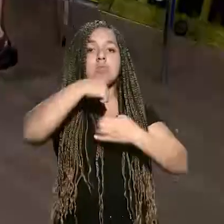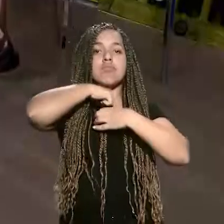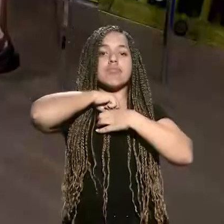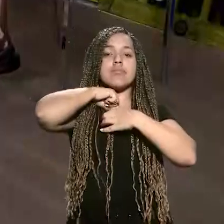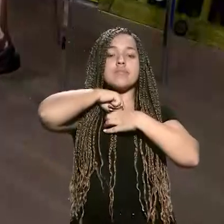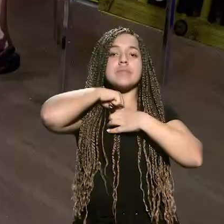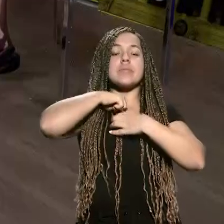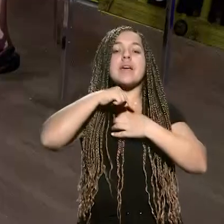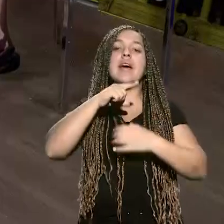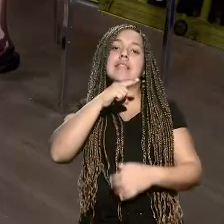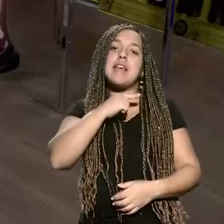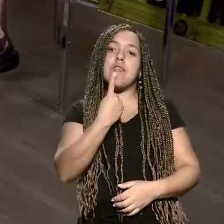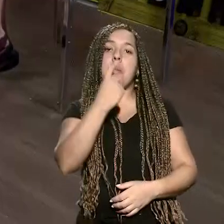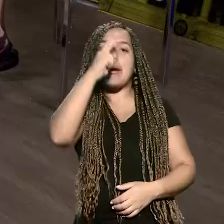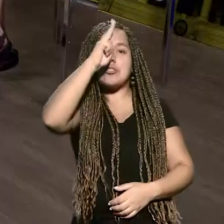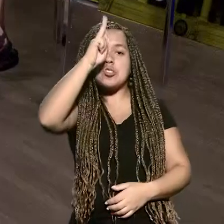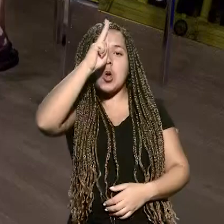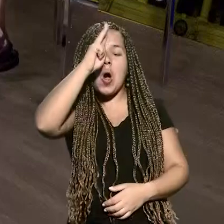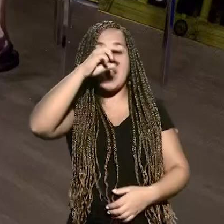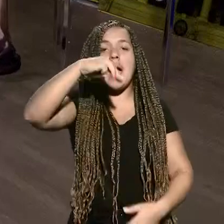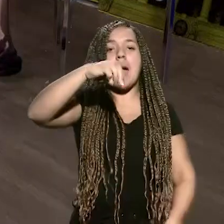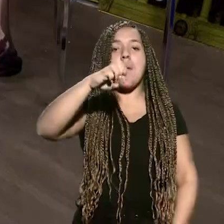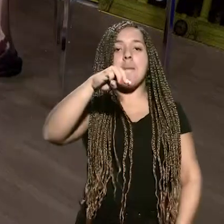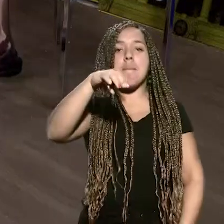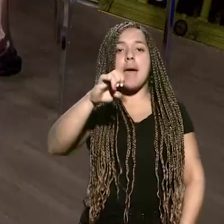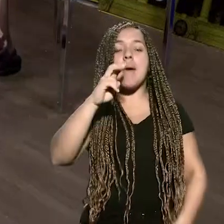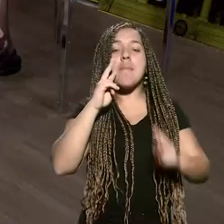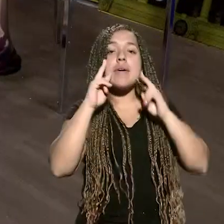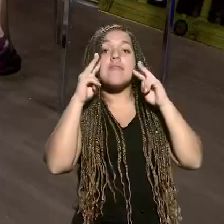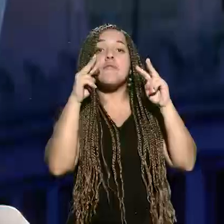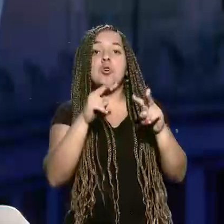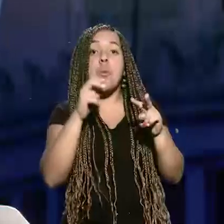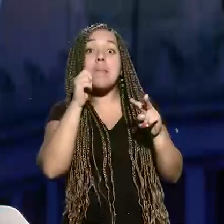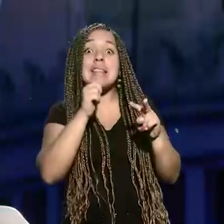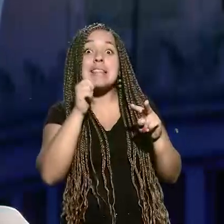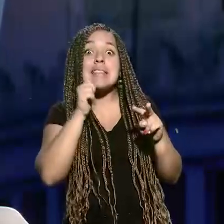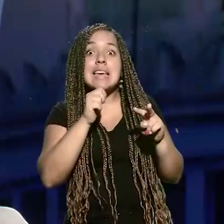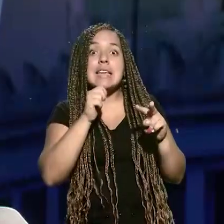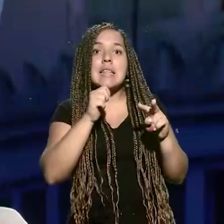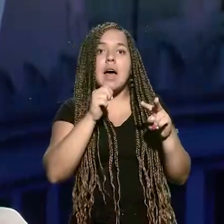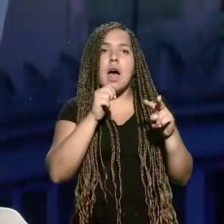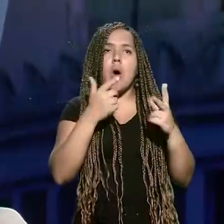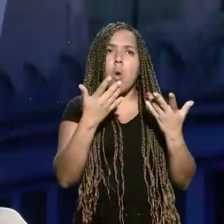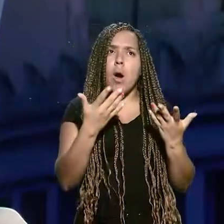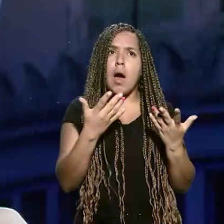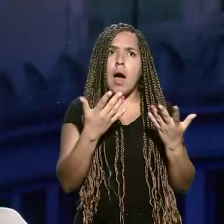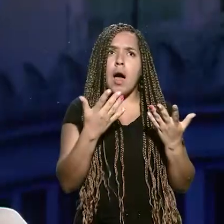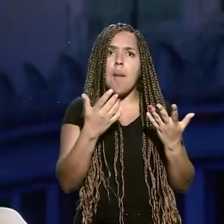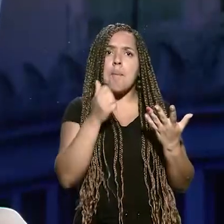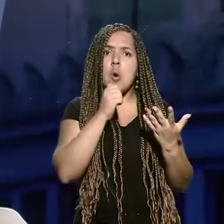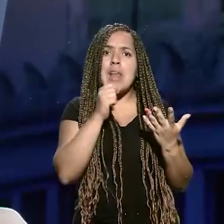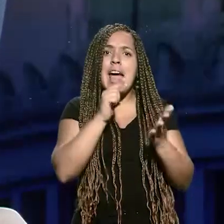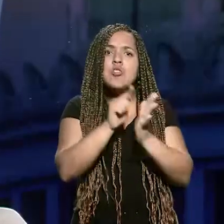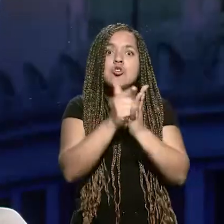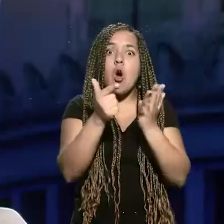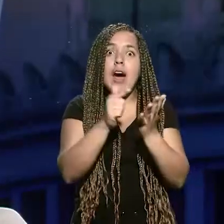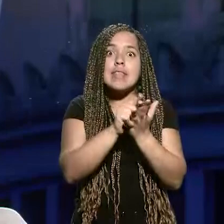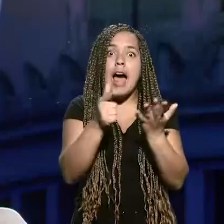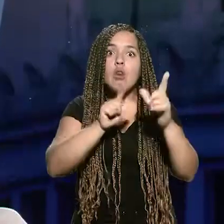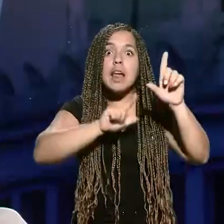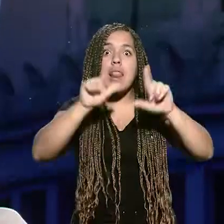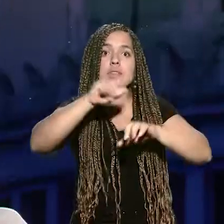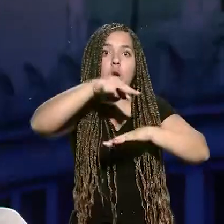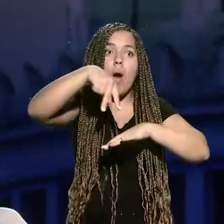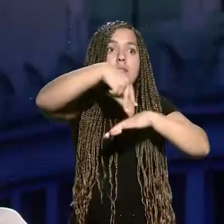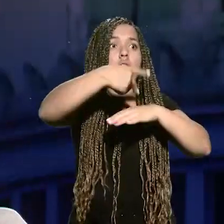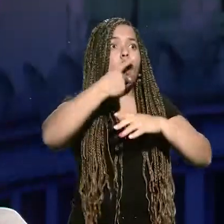até aquela história que virou meme, né, da menininha que viu a apresentadora do telejornal com cabelo afro, né, e falou,